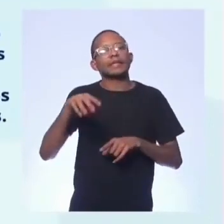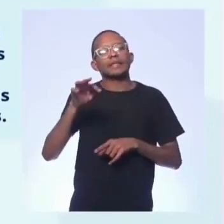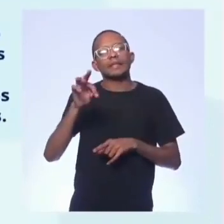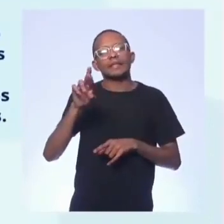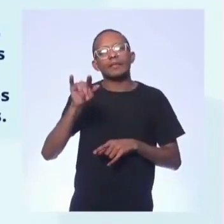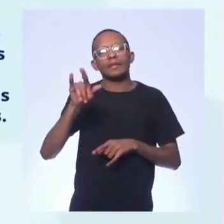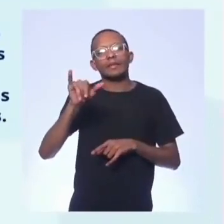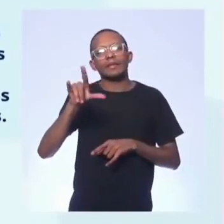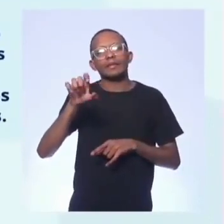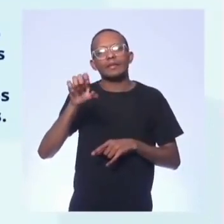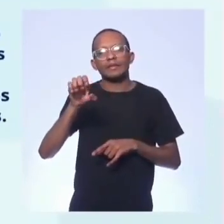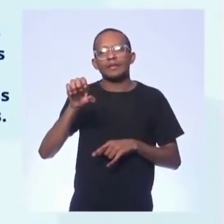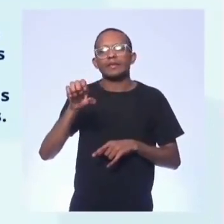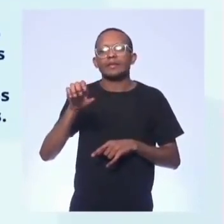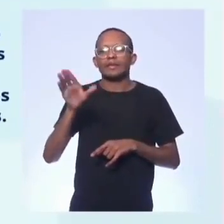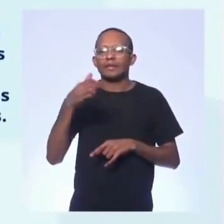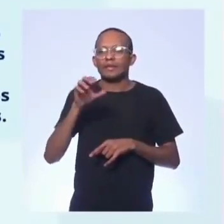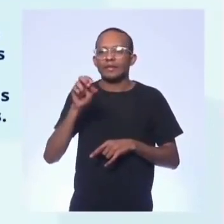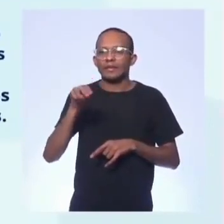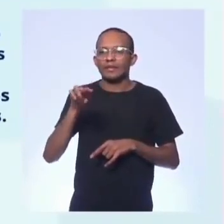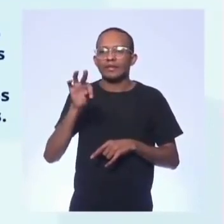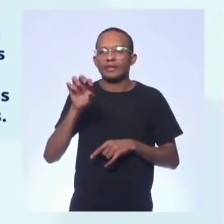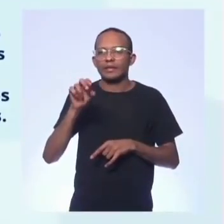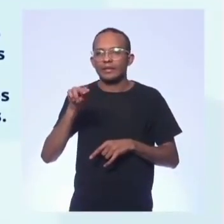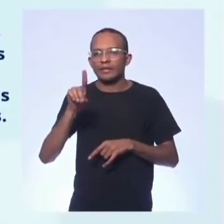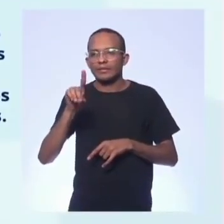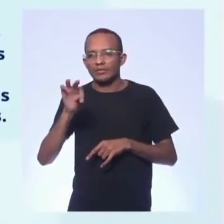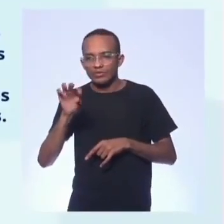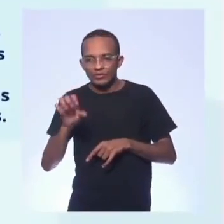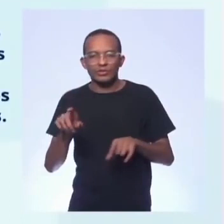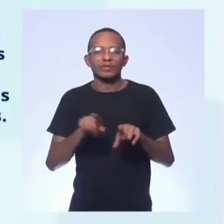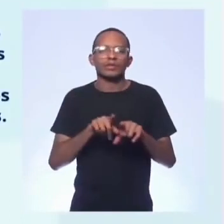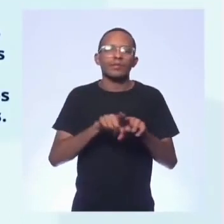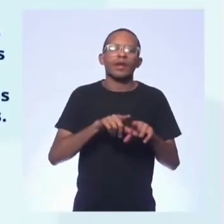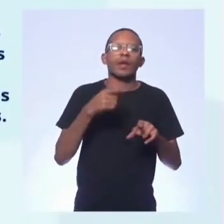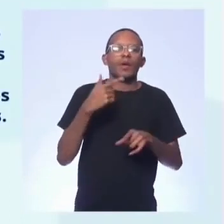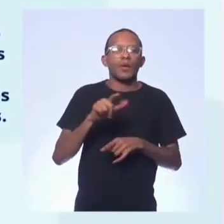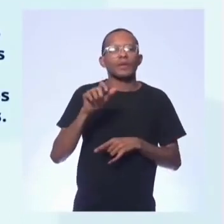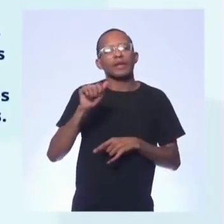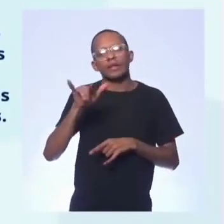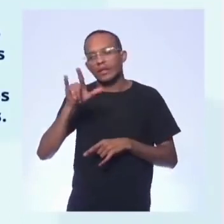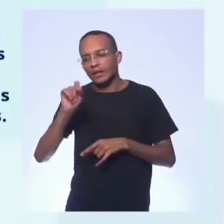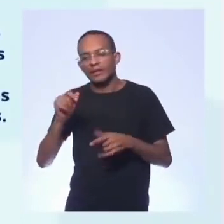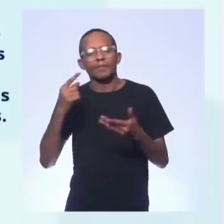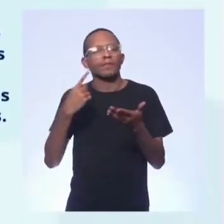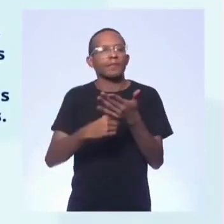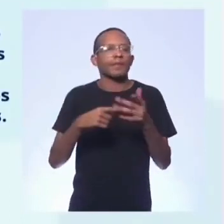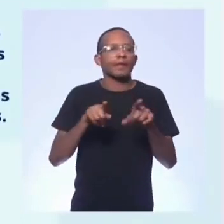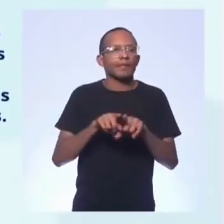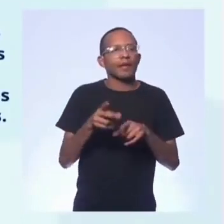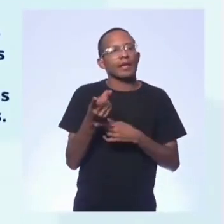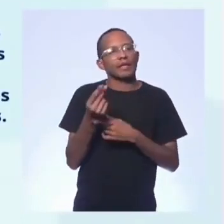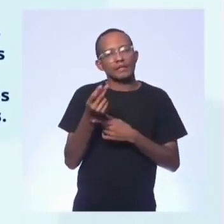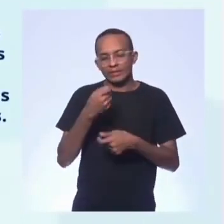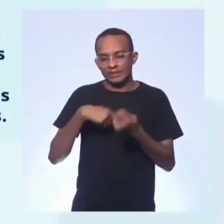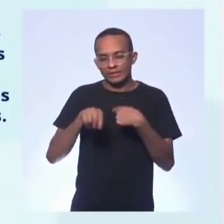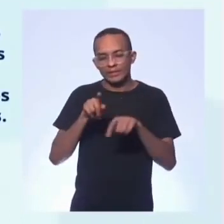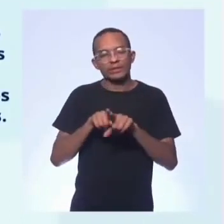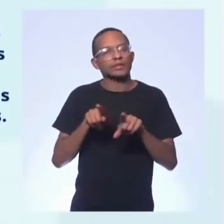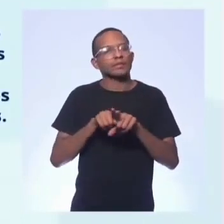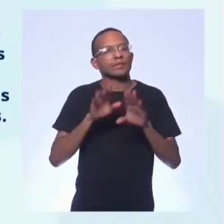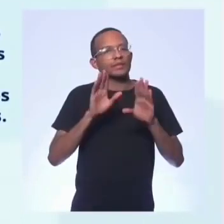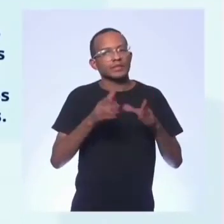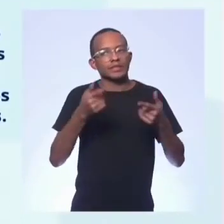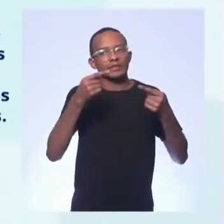Entente e a Tríplice Aliança. Vamos lá, galerinha, fatores econômicos, nós vamos ter